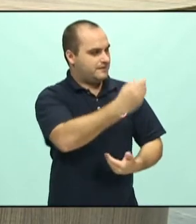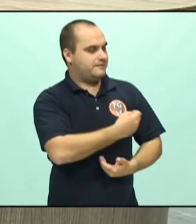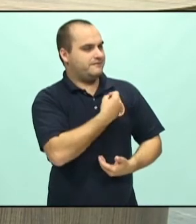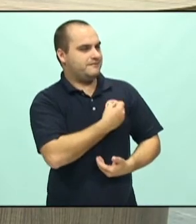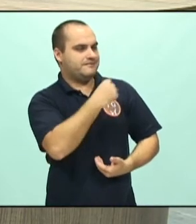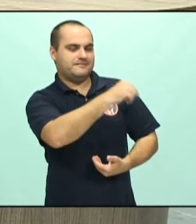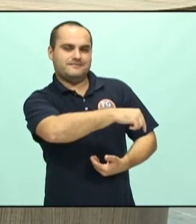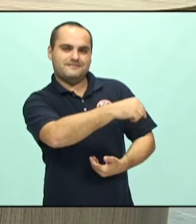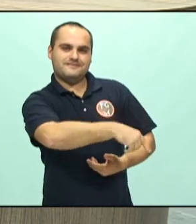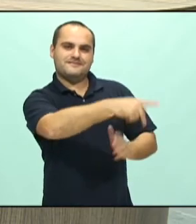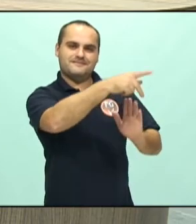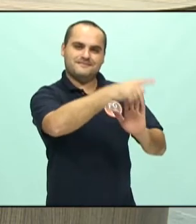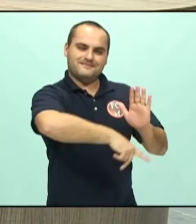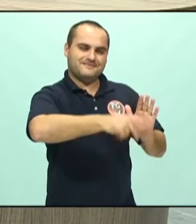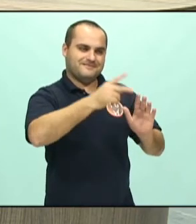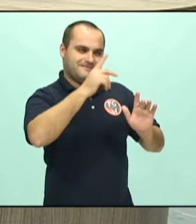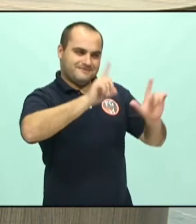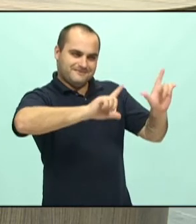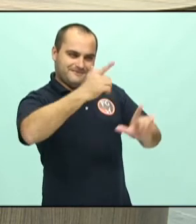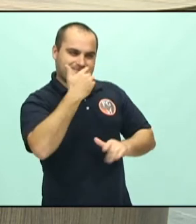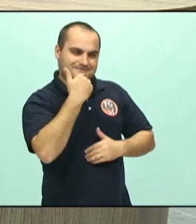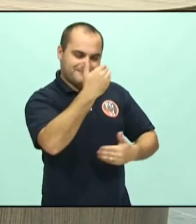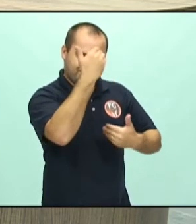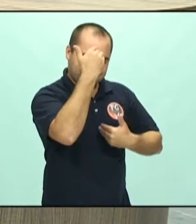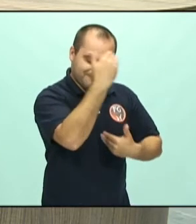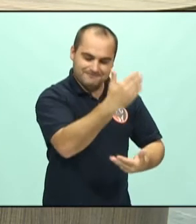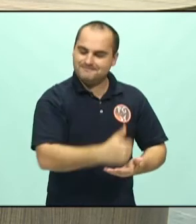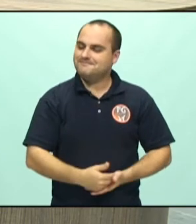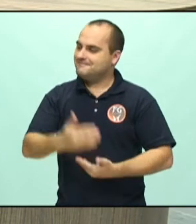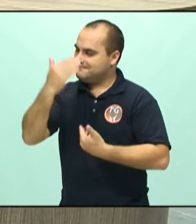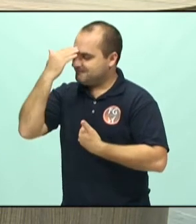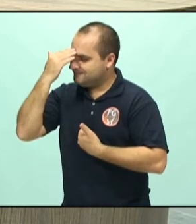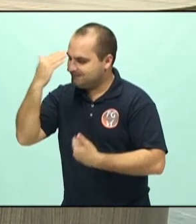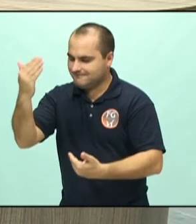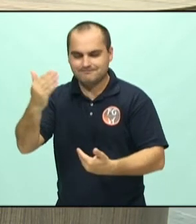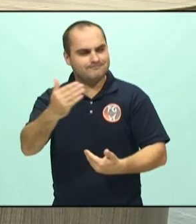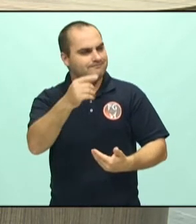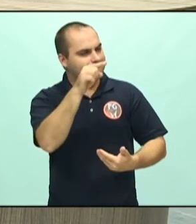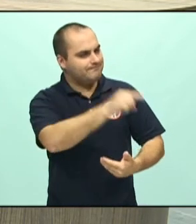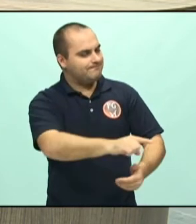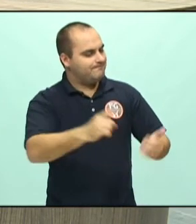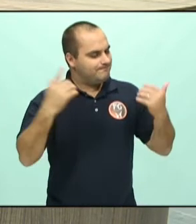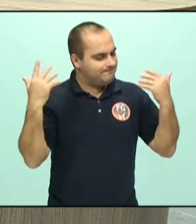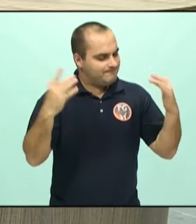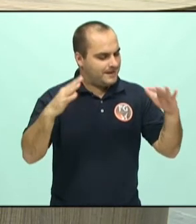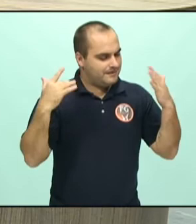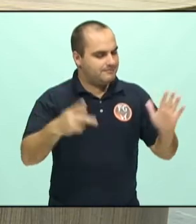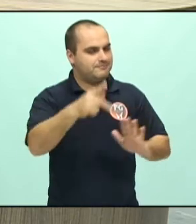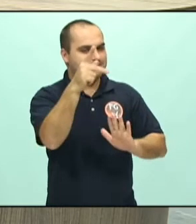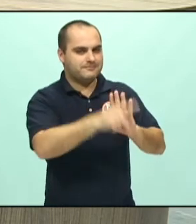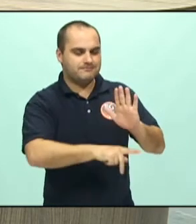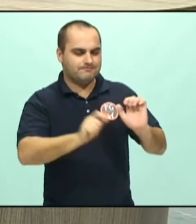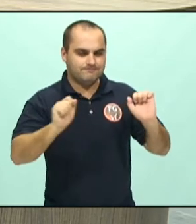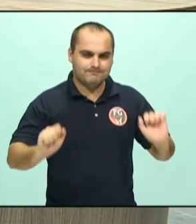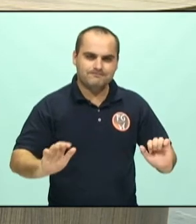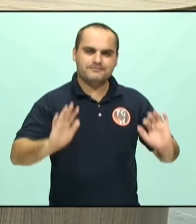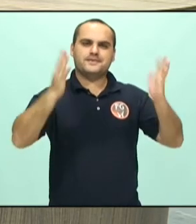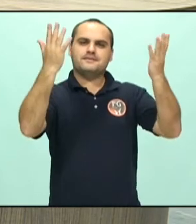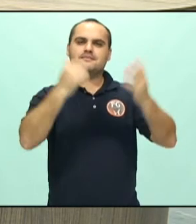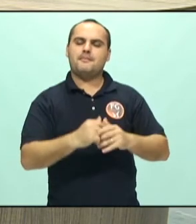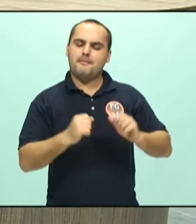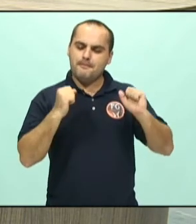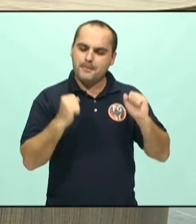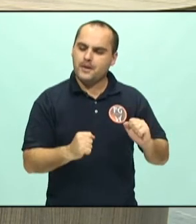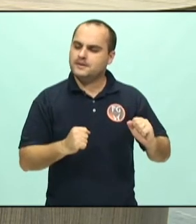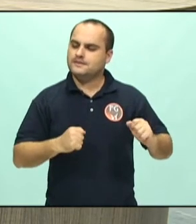programa, Kleber. Eu que agradeço. Desejamos que você tenha sucesso nesses projetos e que possa realizar